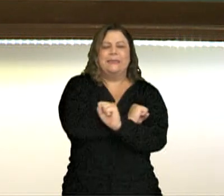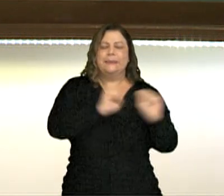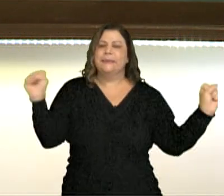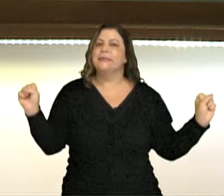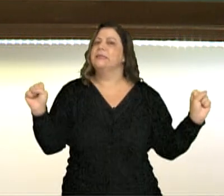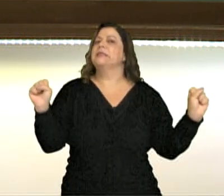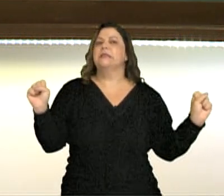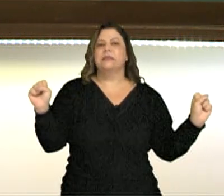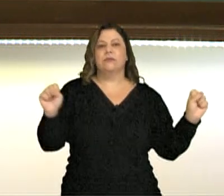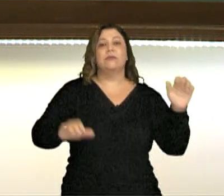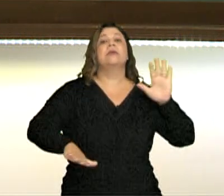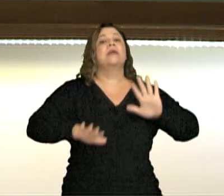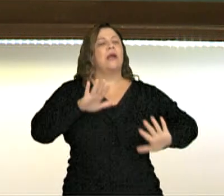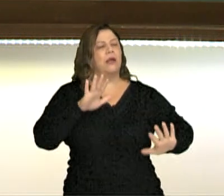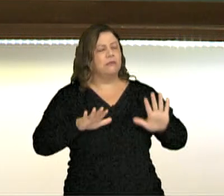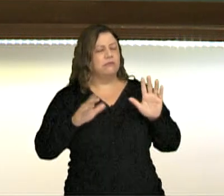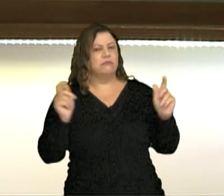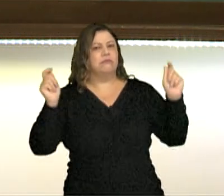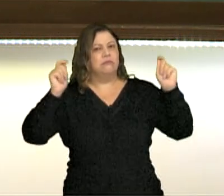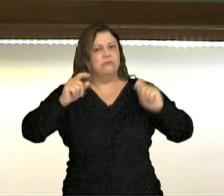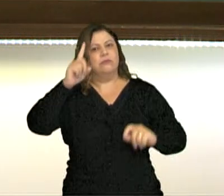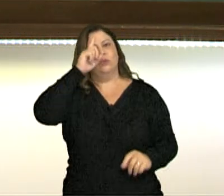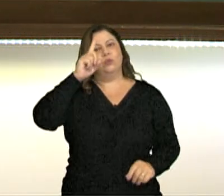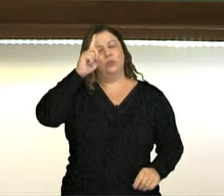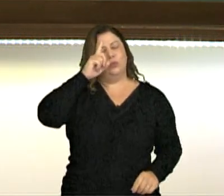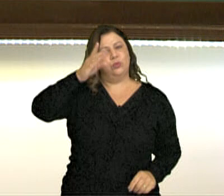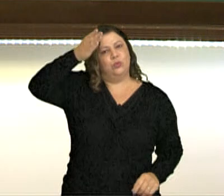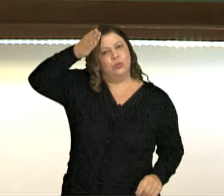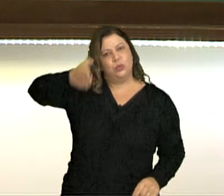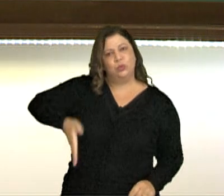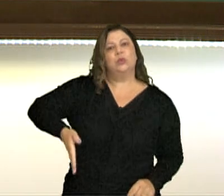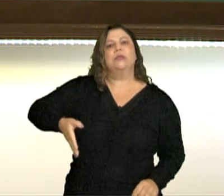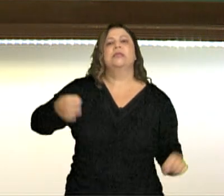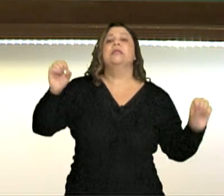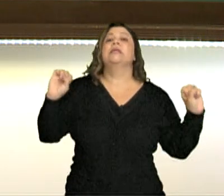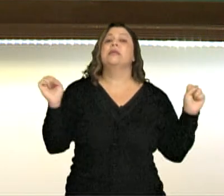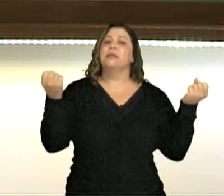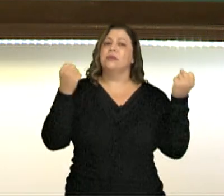muitas vezes que fazem parte do nosso dia a dia e que a ginástica de